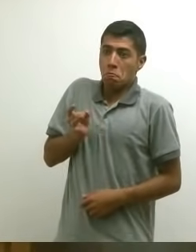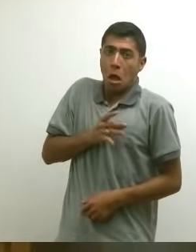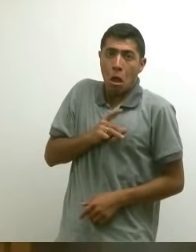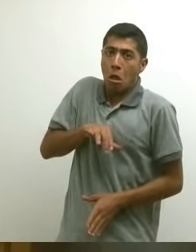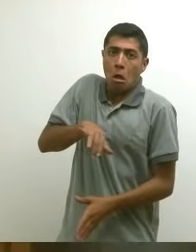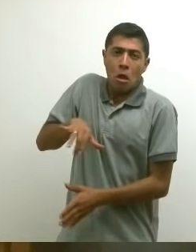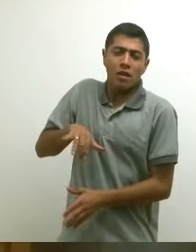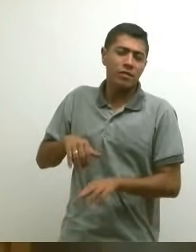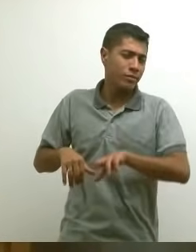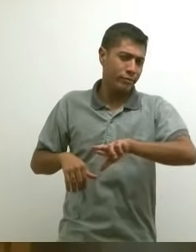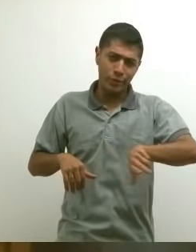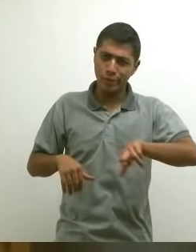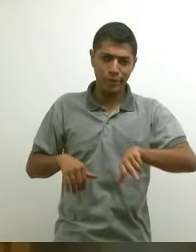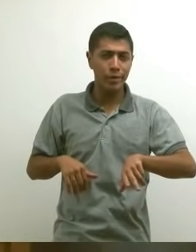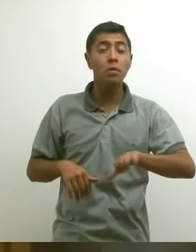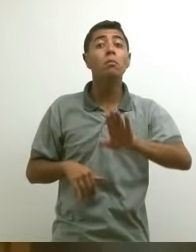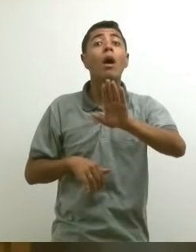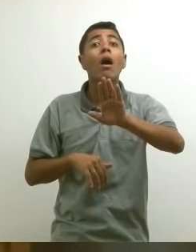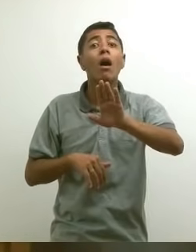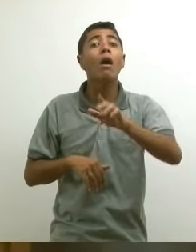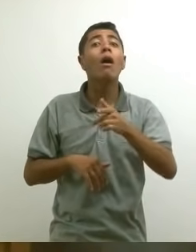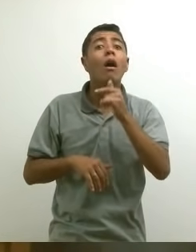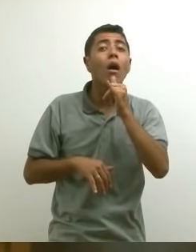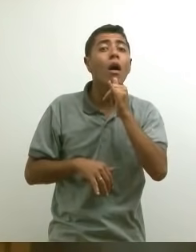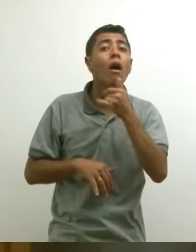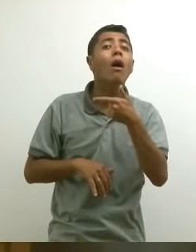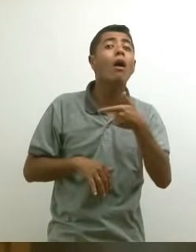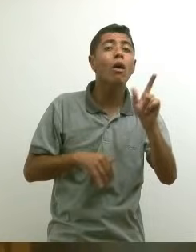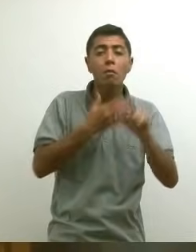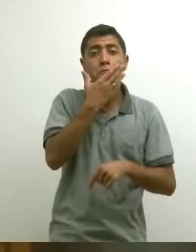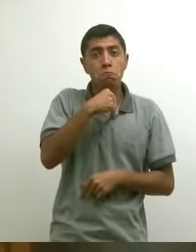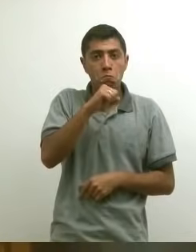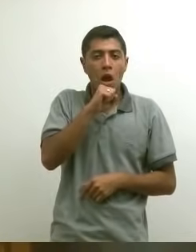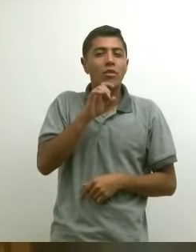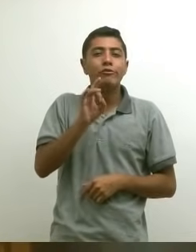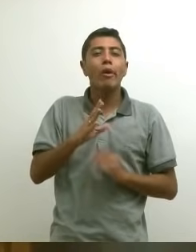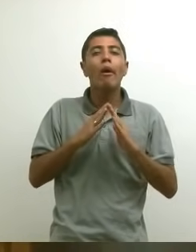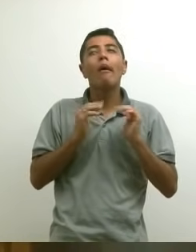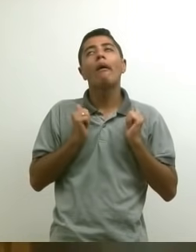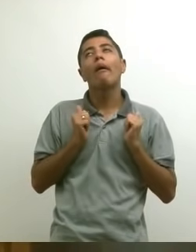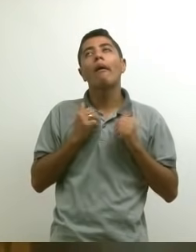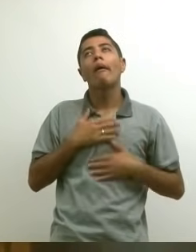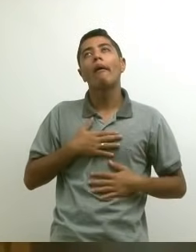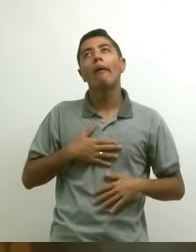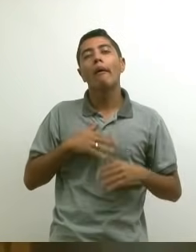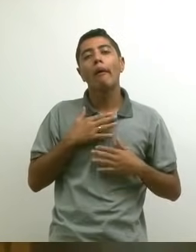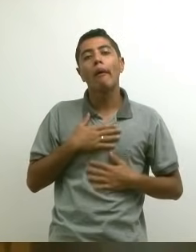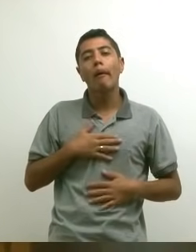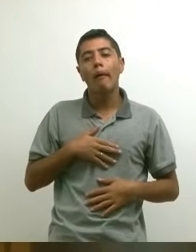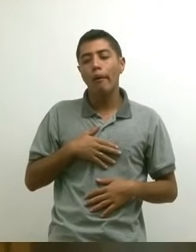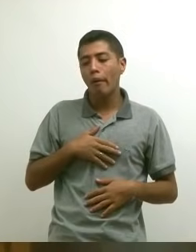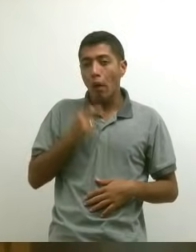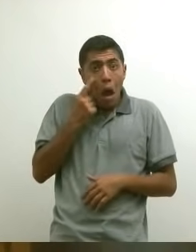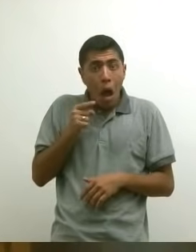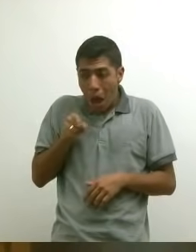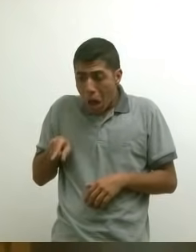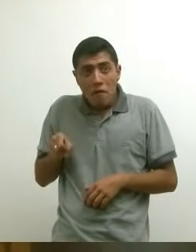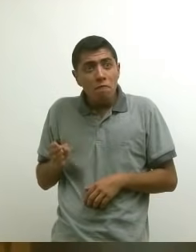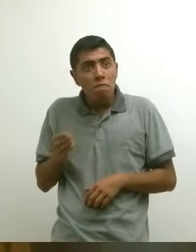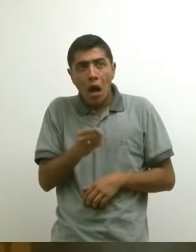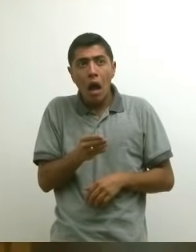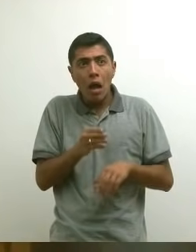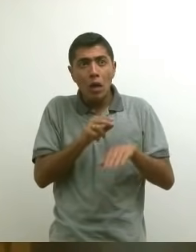complexidade motora e sensorial se ela não fizer isso ela está fadada quando quando chegar na